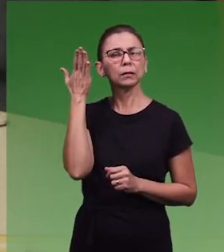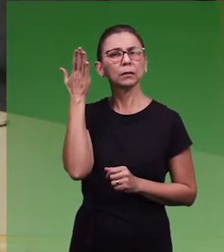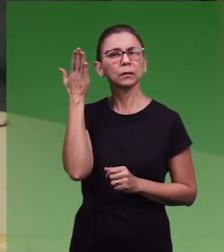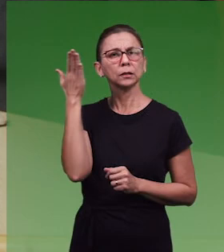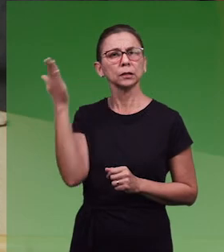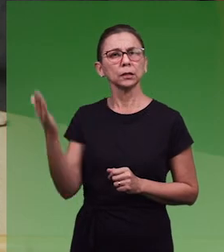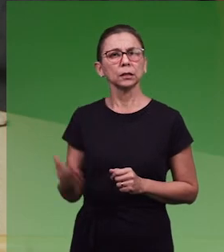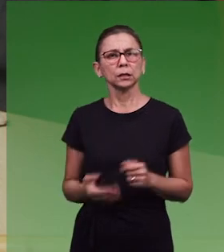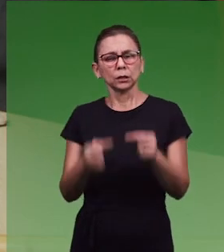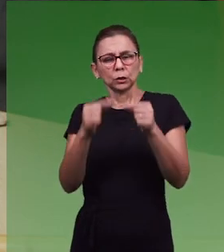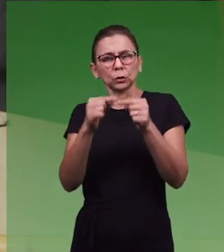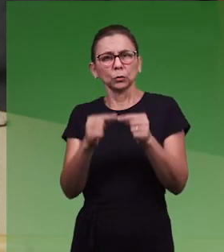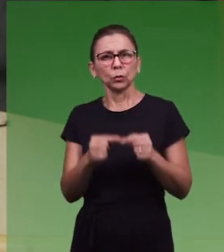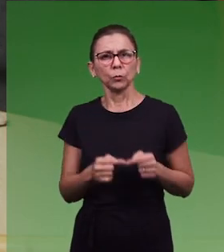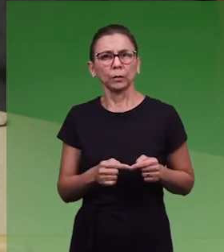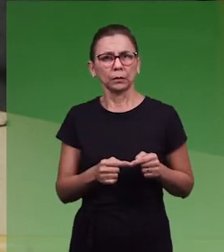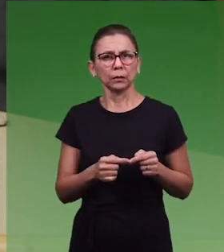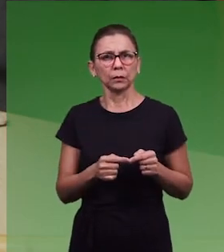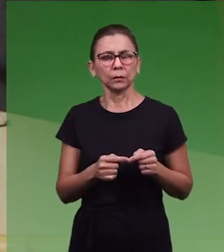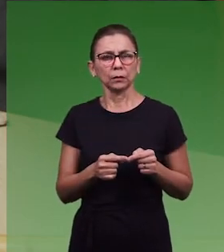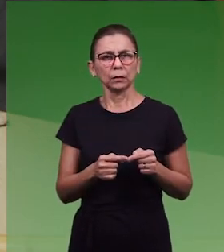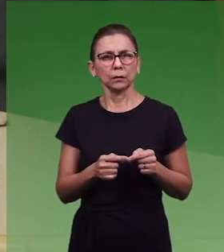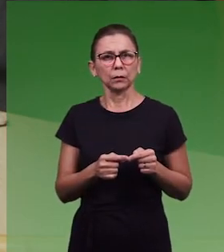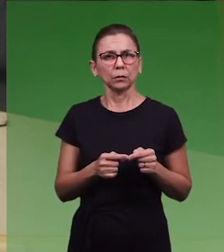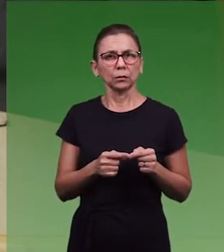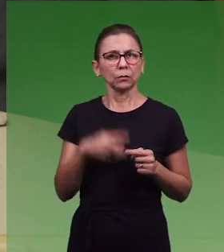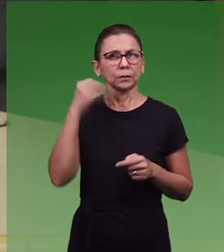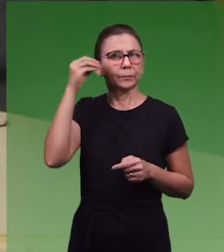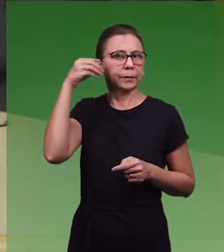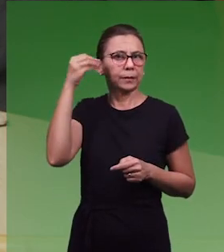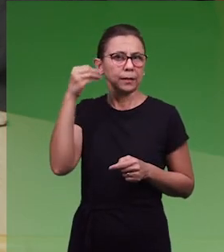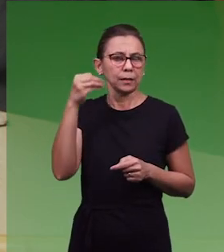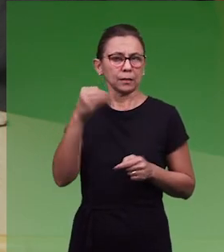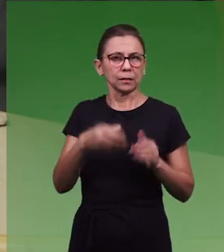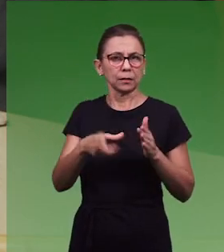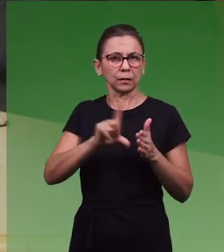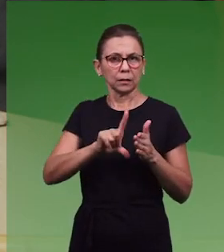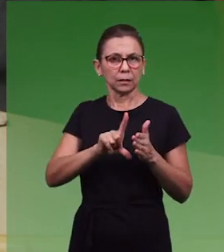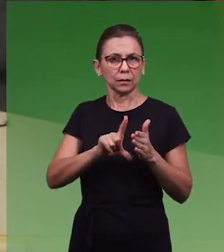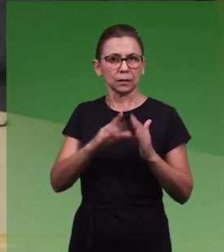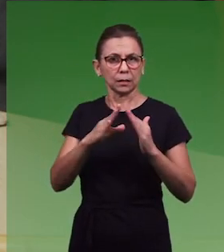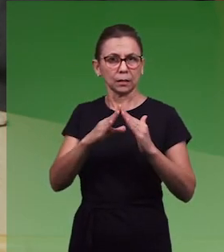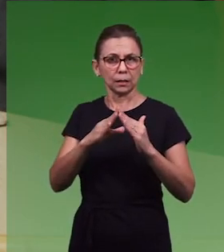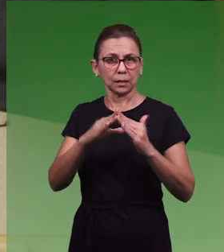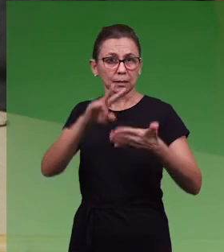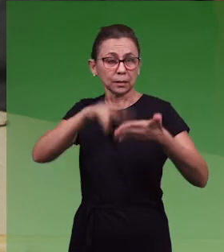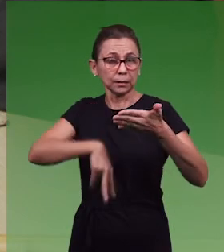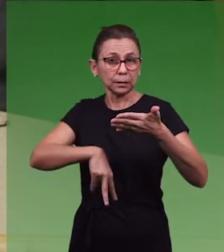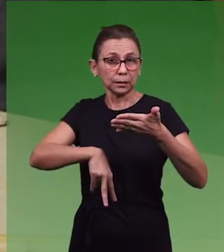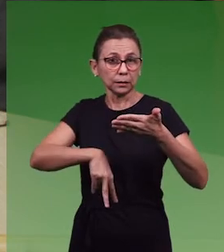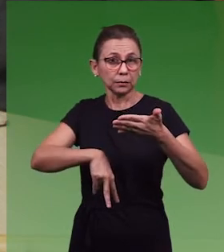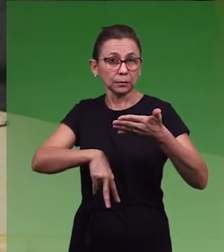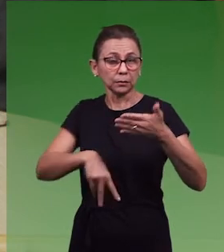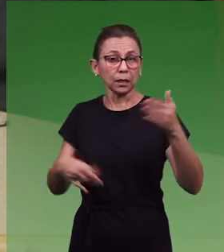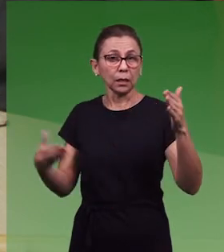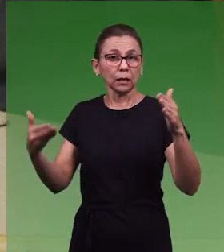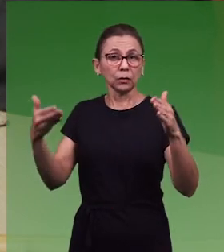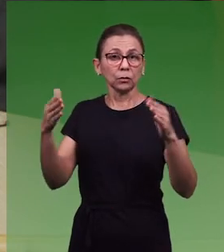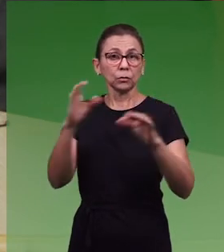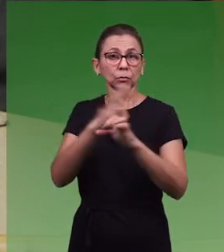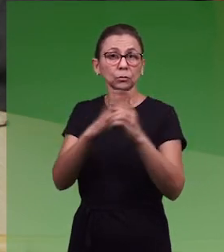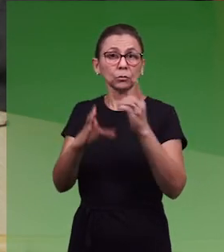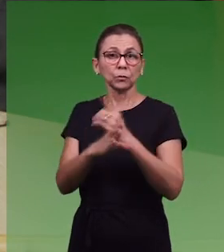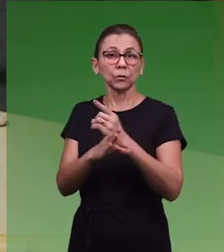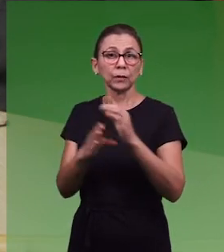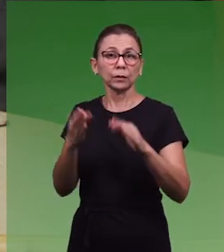mostrou isso aqui, eu tive uma experiência com essa palavra, e quando eu cheguei na reunião do culto profético, os dons confirmaram que aquilo